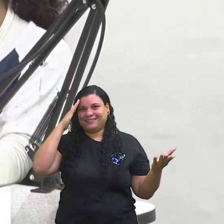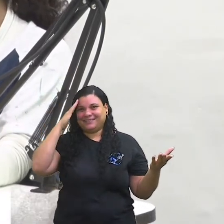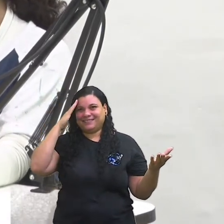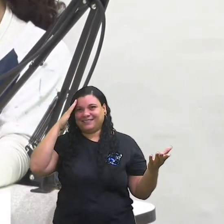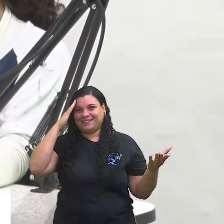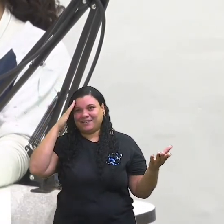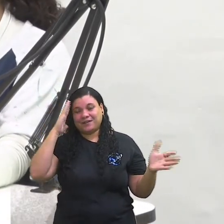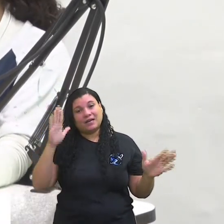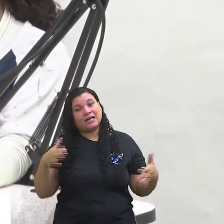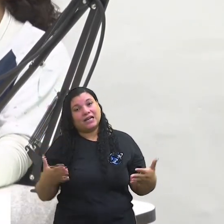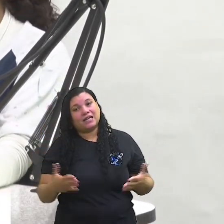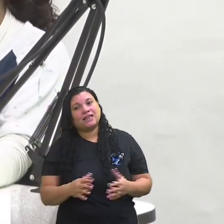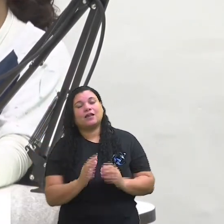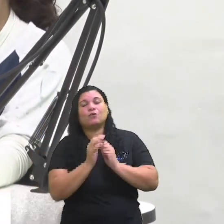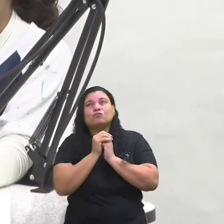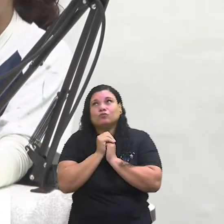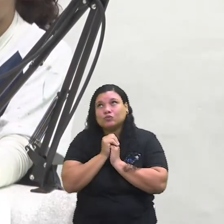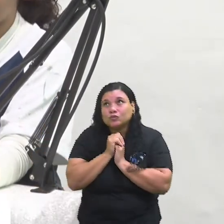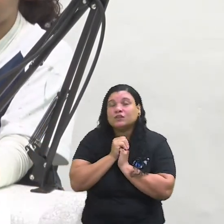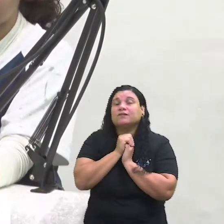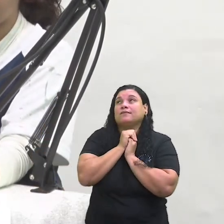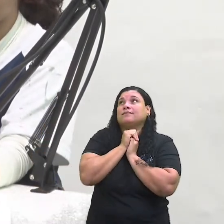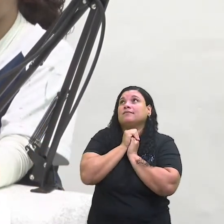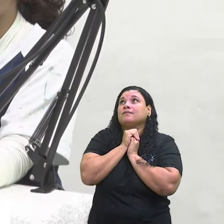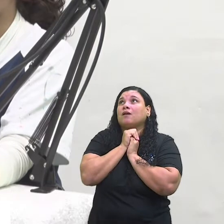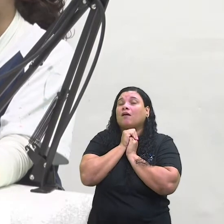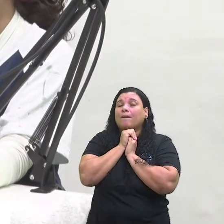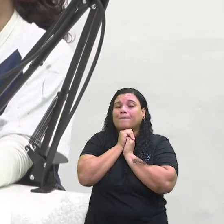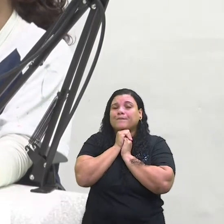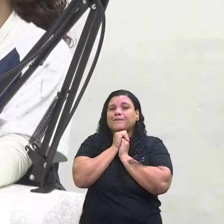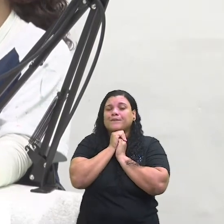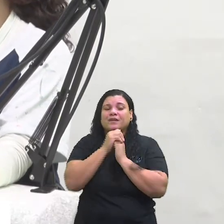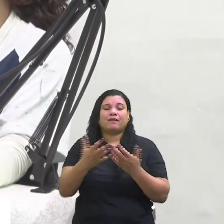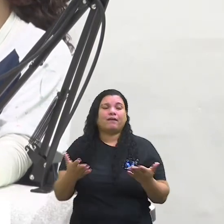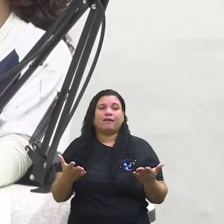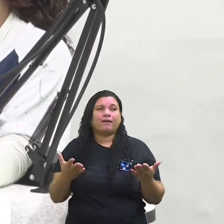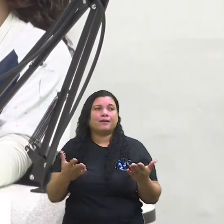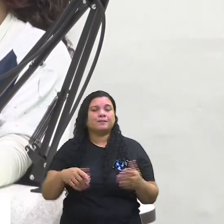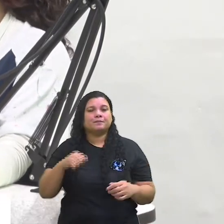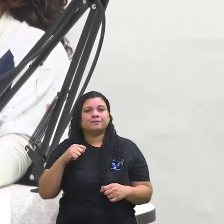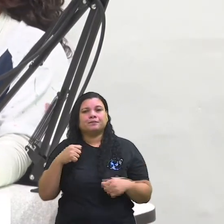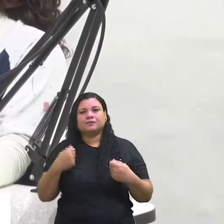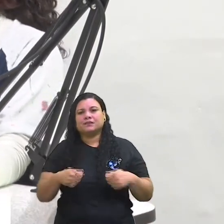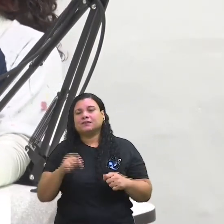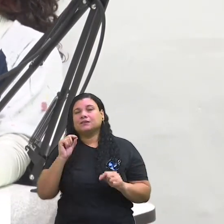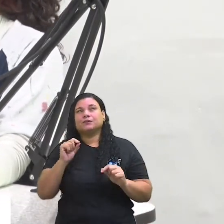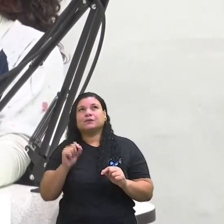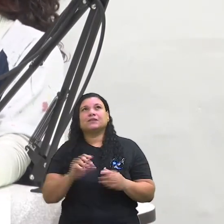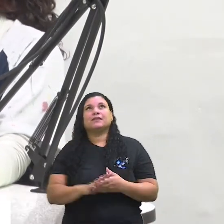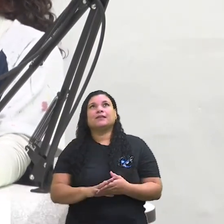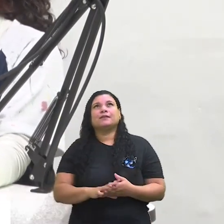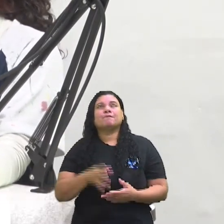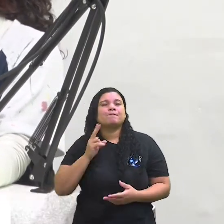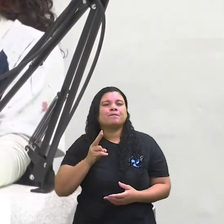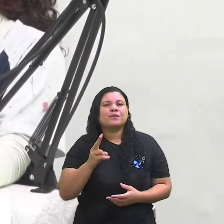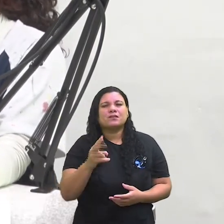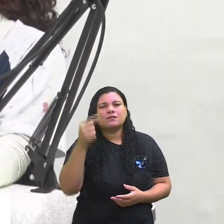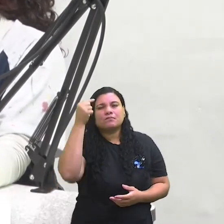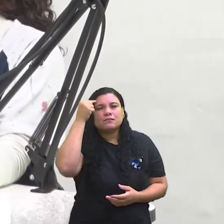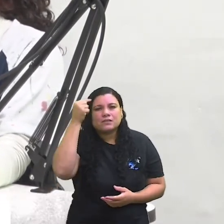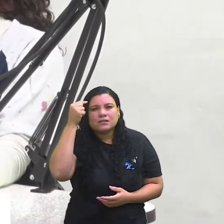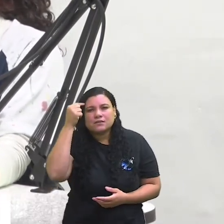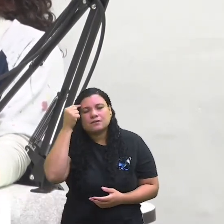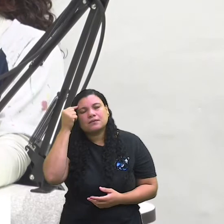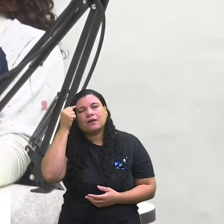assim, se for no caso de orações, de você estar sempre indicando essa certa pessoa para fazer